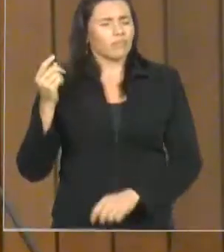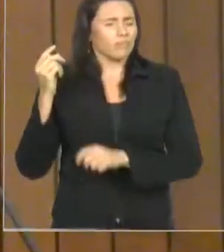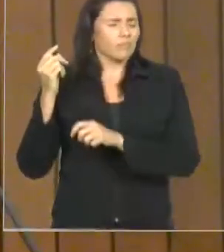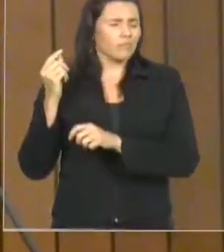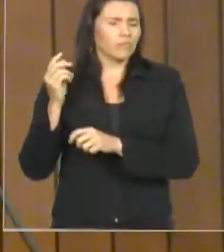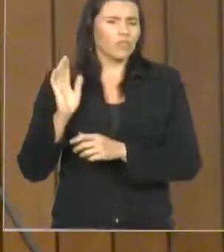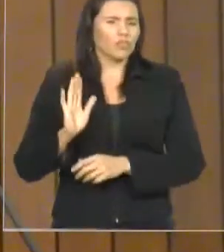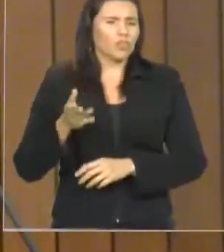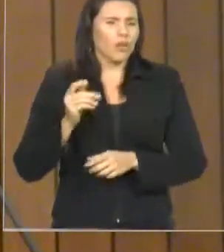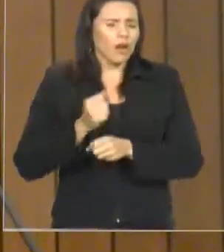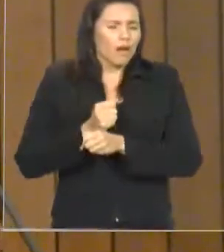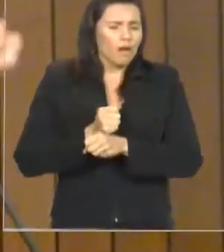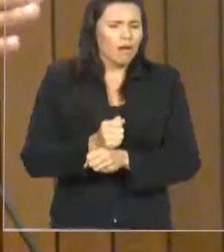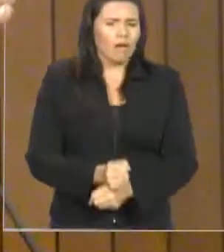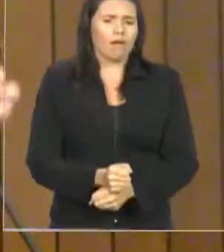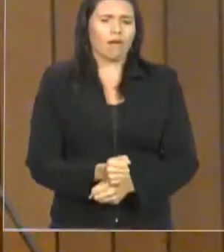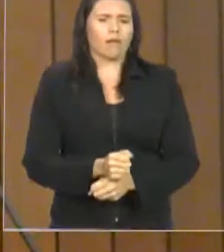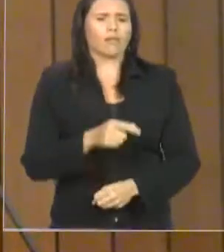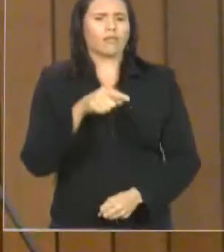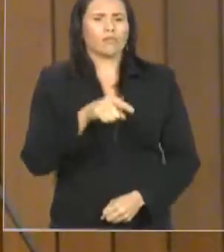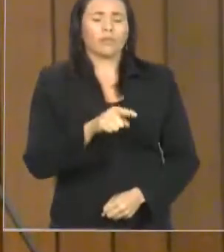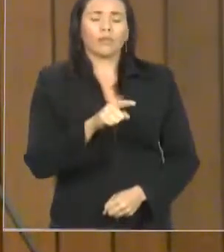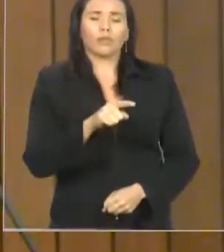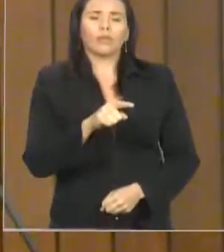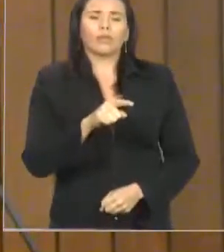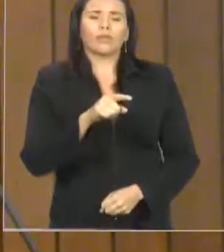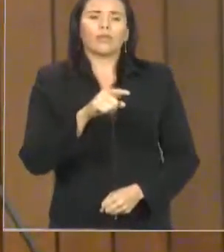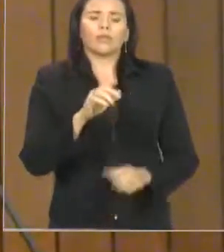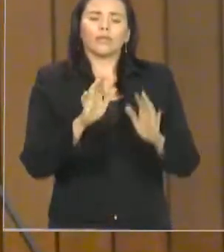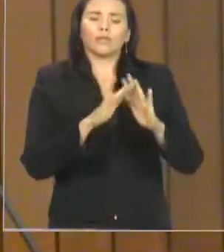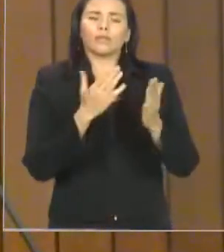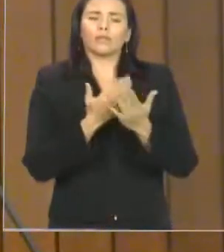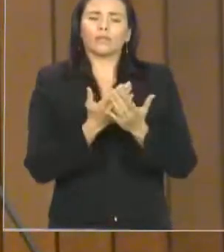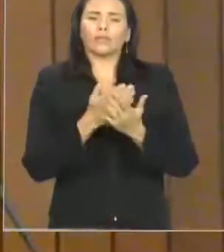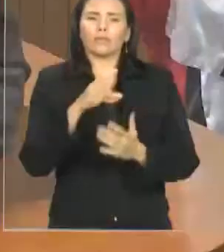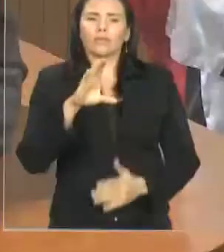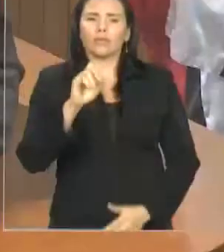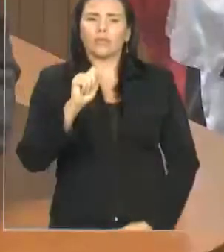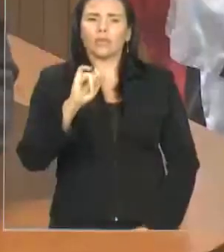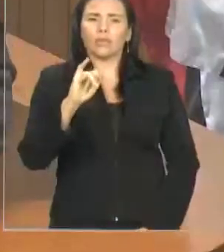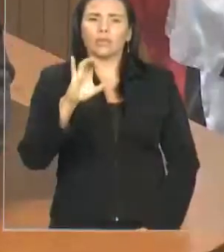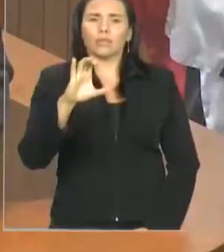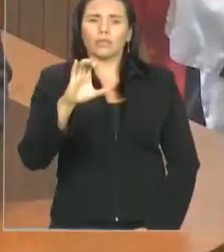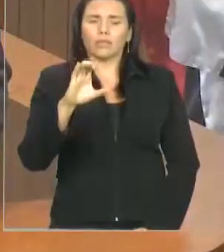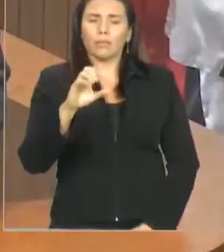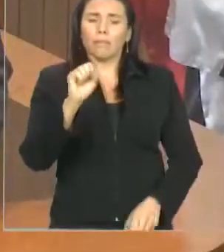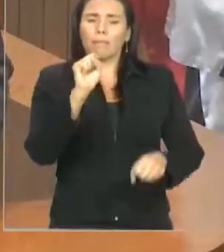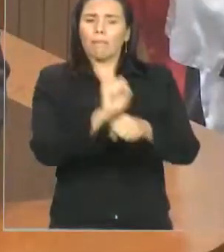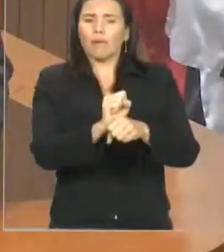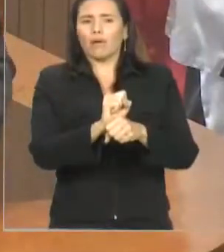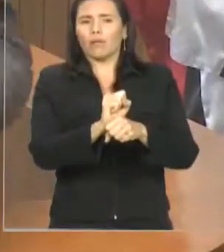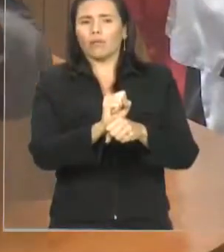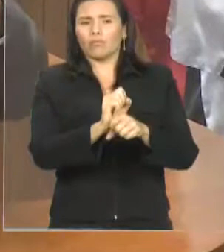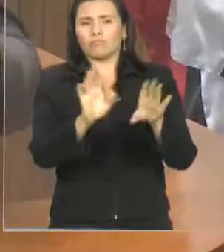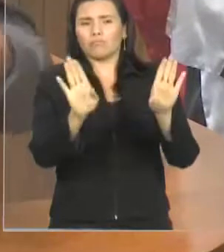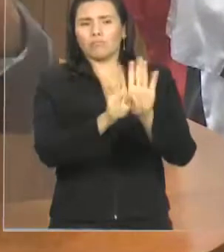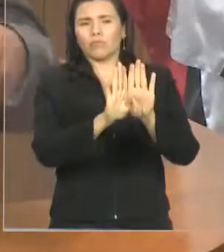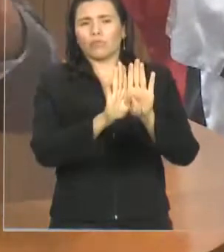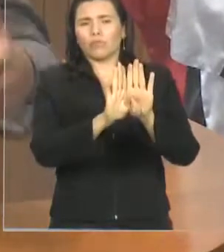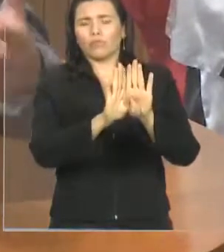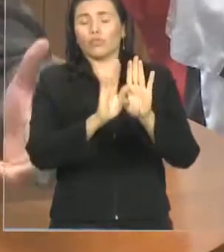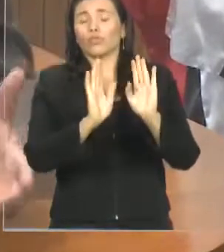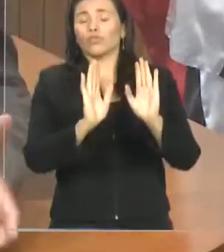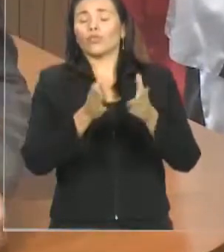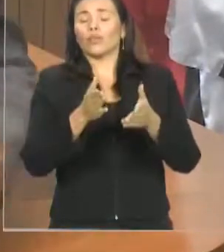Frei Solano, que está desativada, inclusive, há cerca de 3 anos, pela decadência da